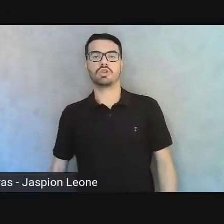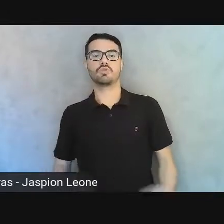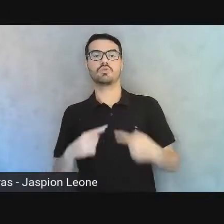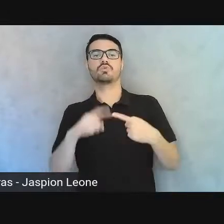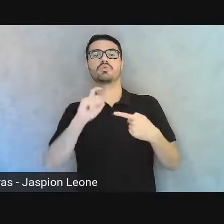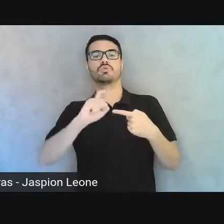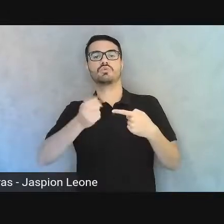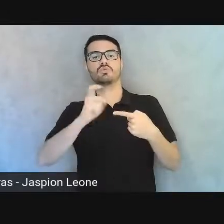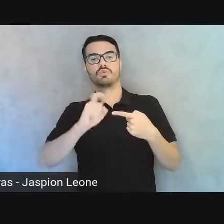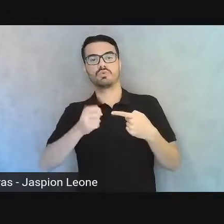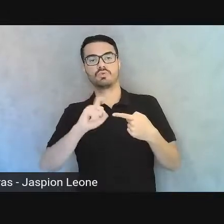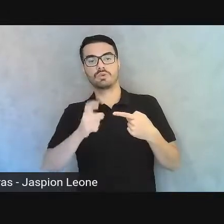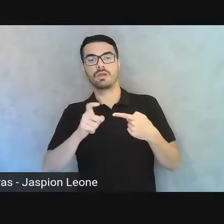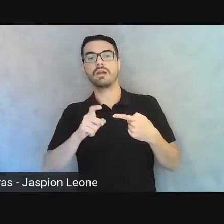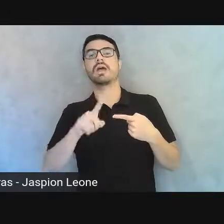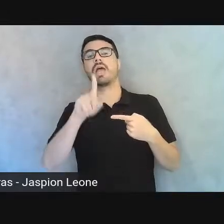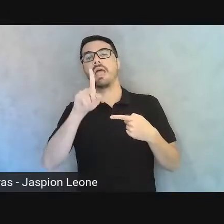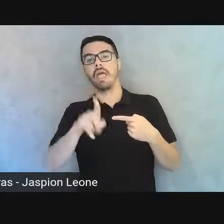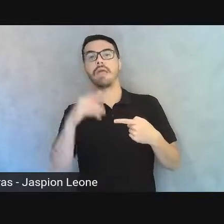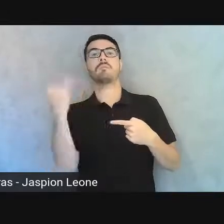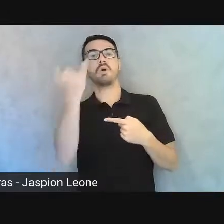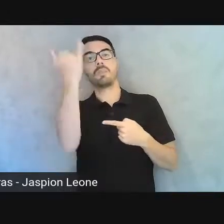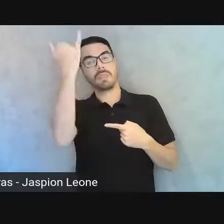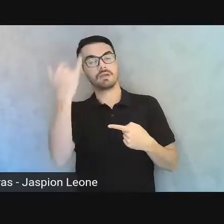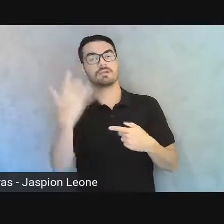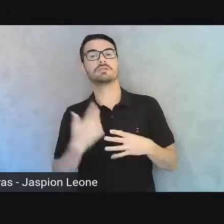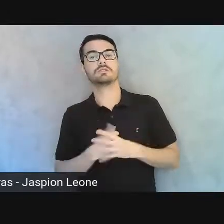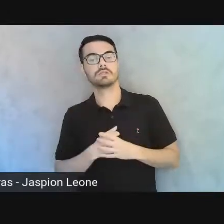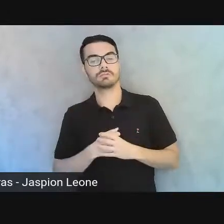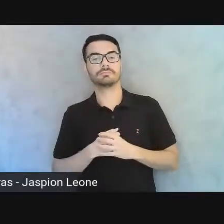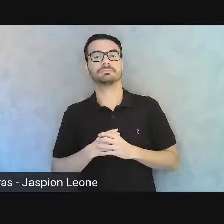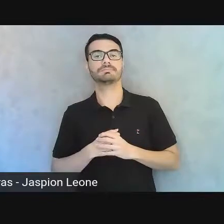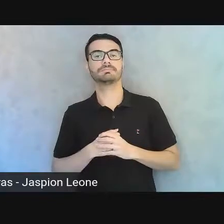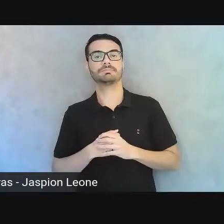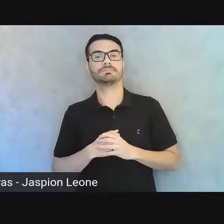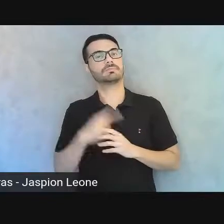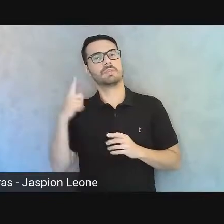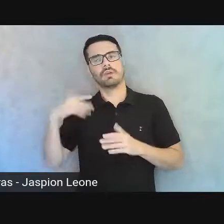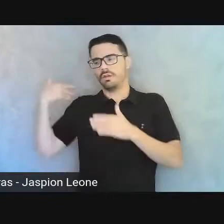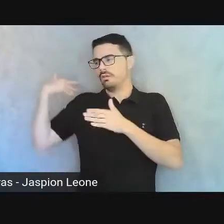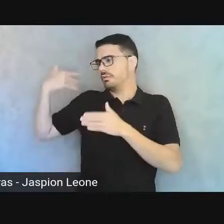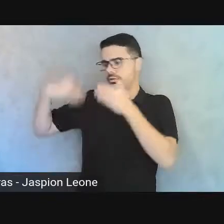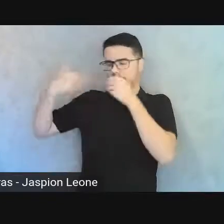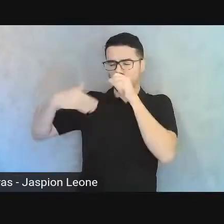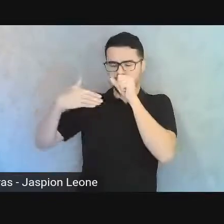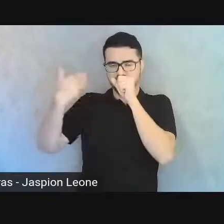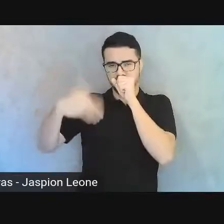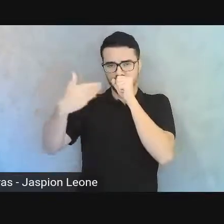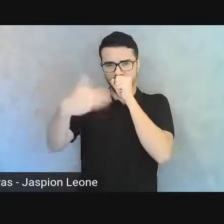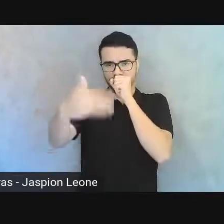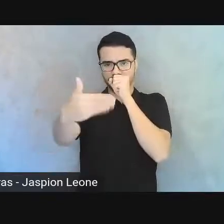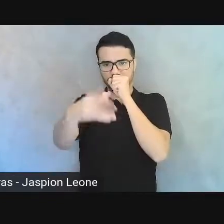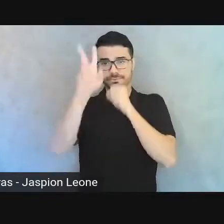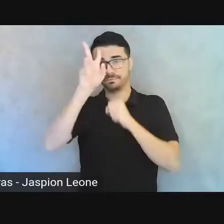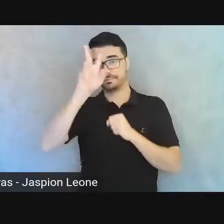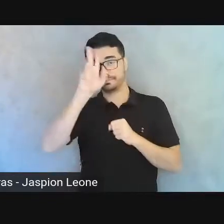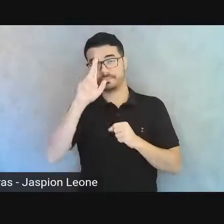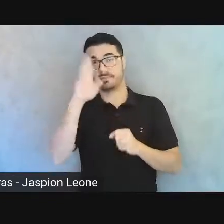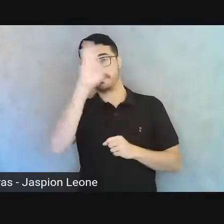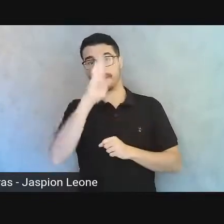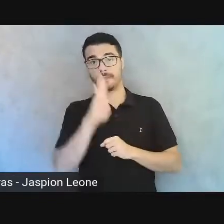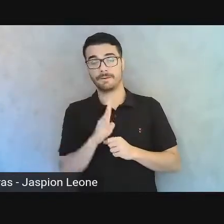uma questão bastante emblemática. Então, essa é uma construção histórica. O Brasil, como eu disse, deu seus